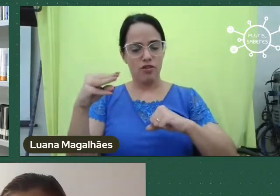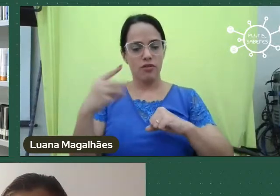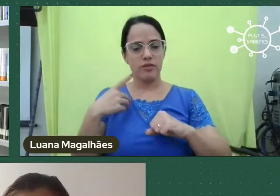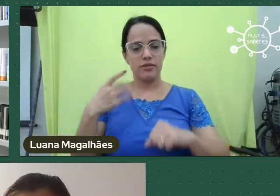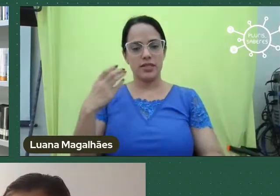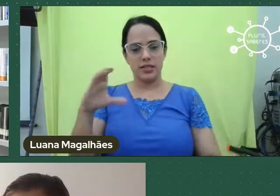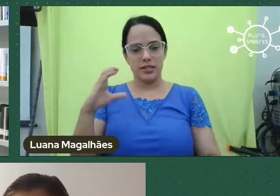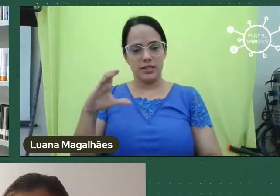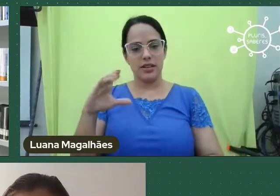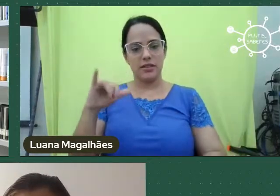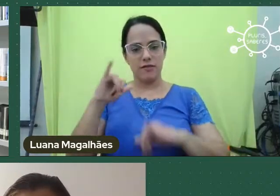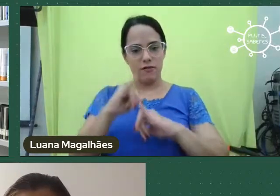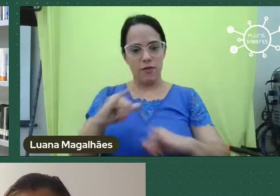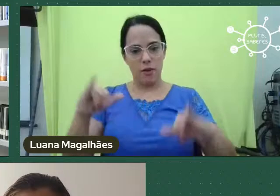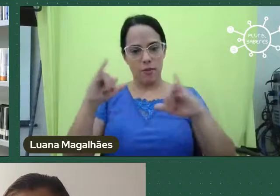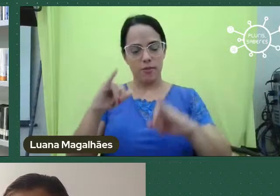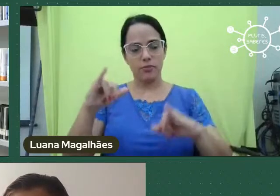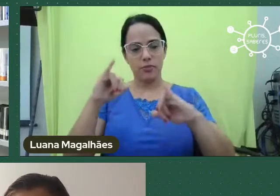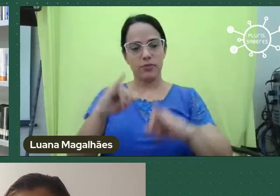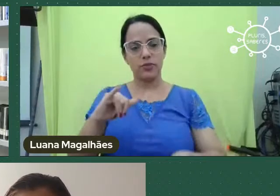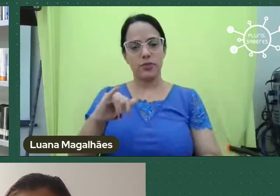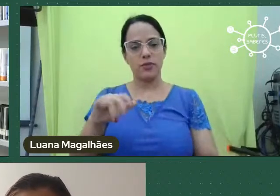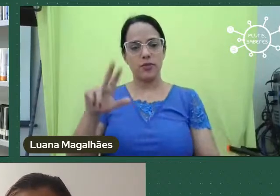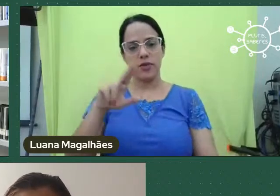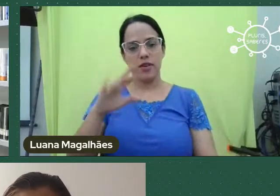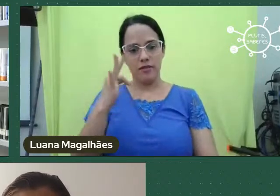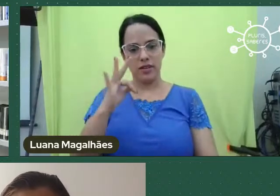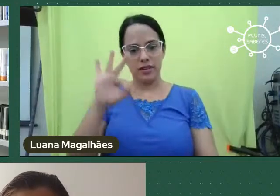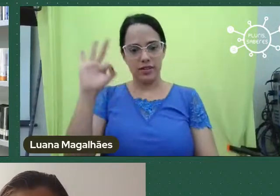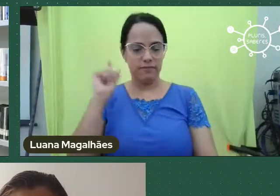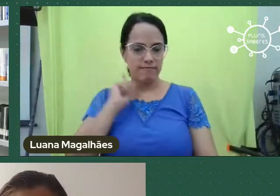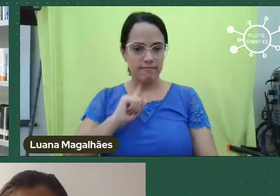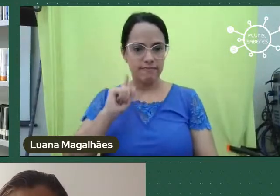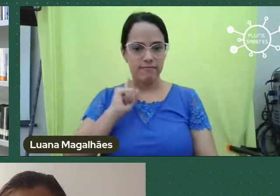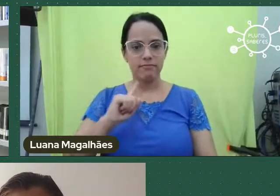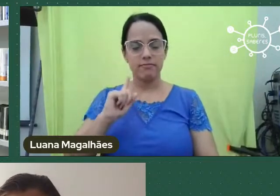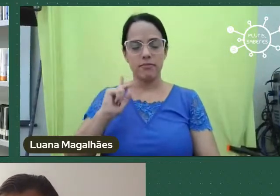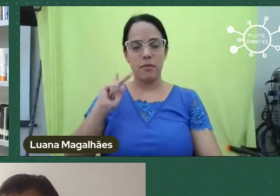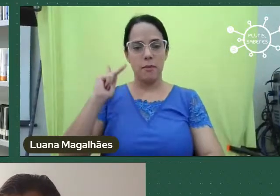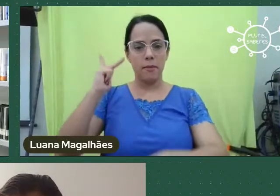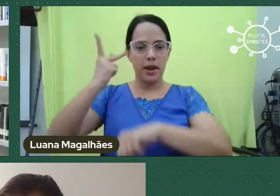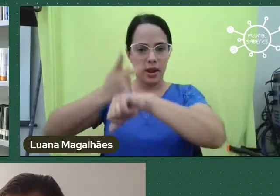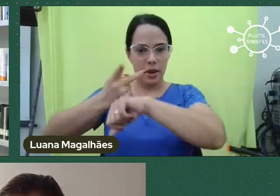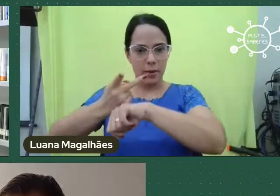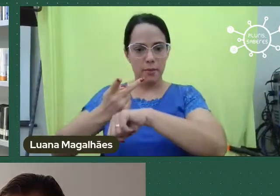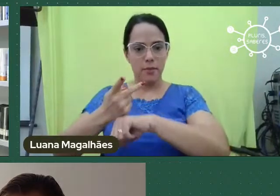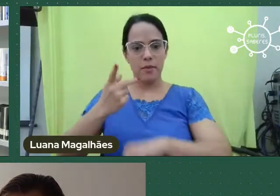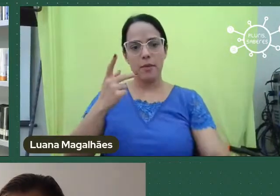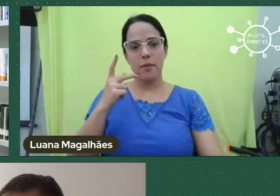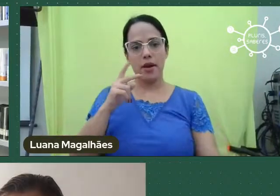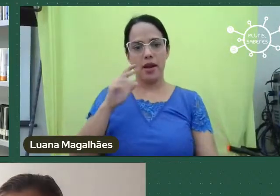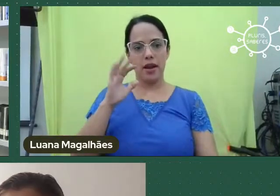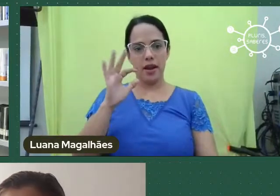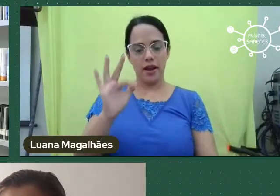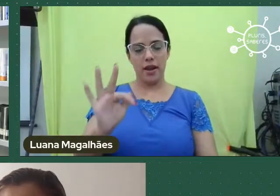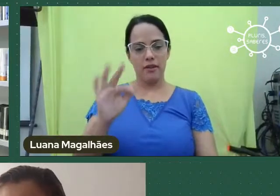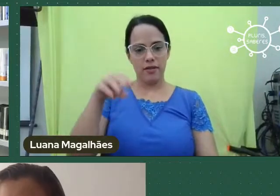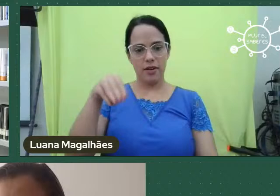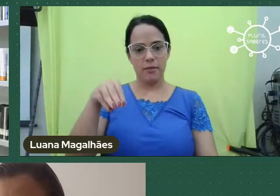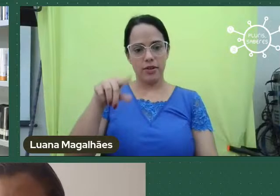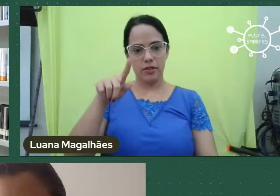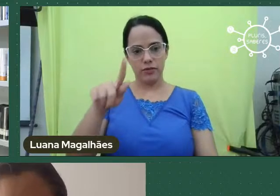pela Universidade Federal de Minas Gerais, ganhou o prêmio FMG de teses com a melhor tese